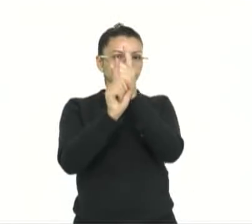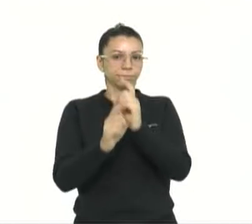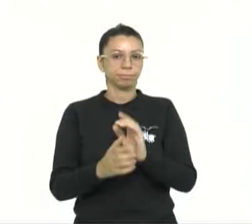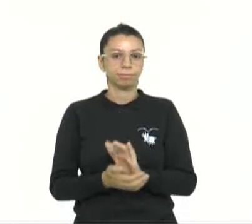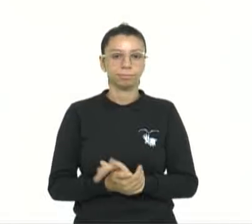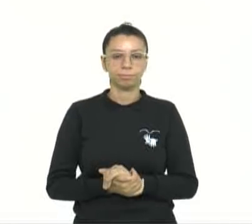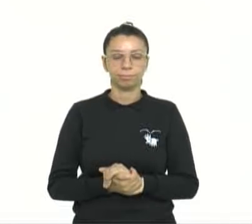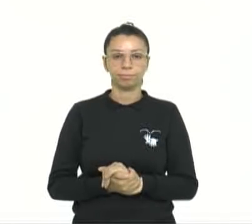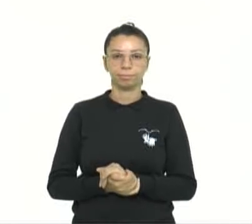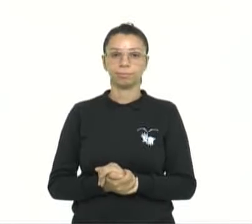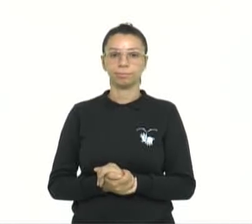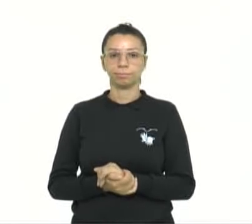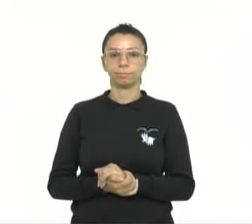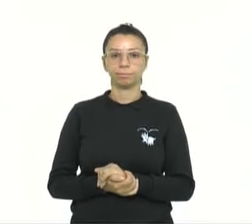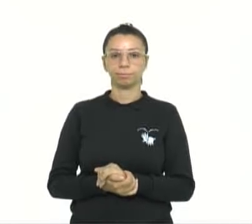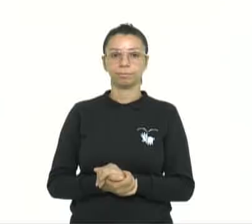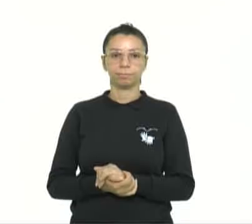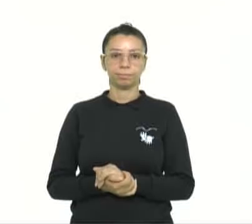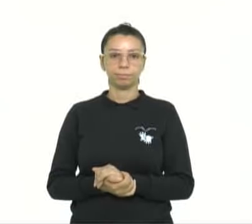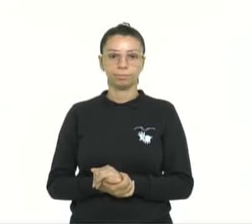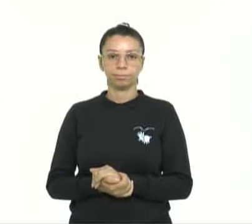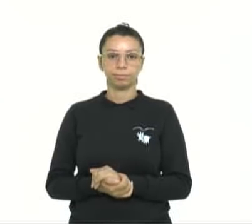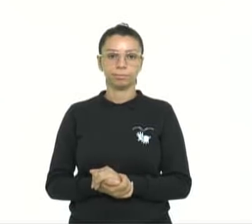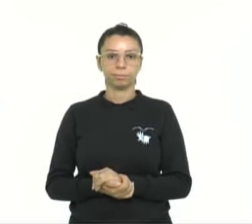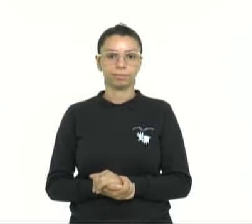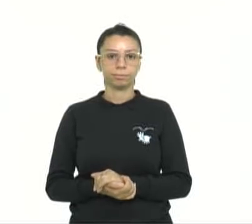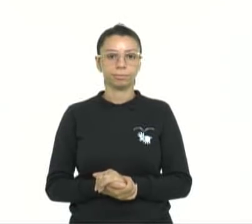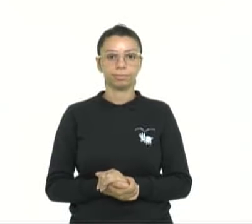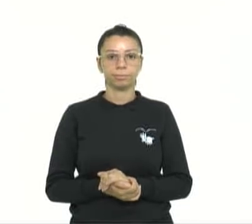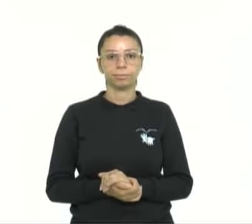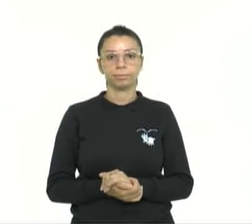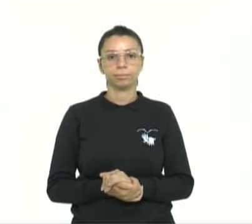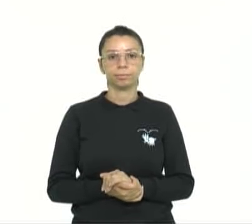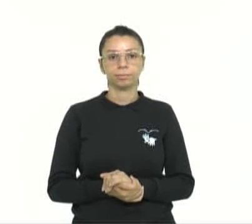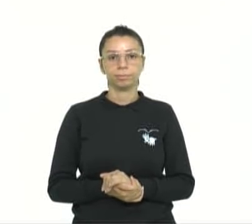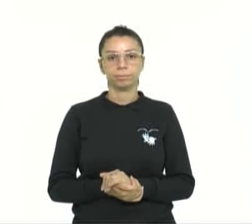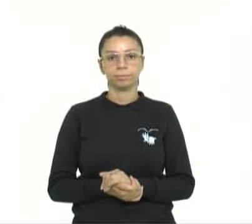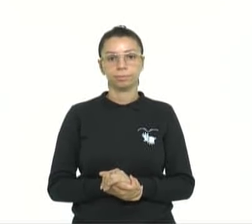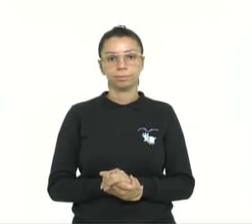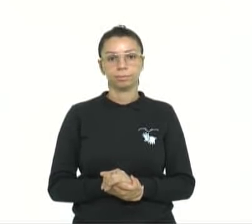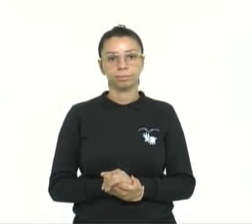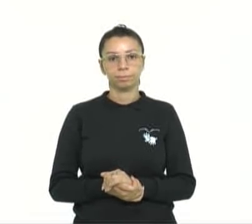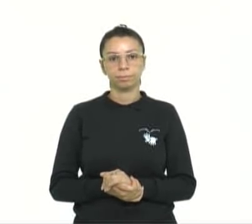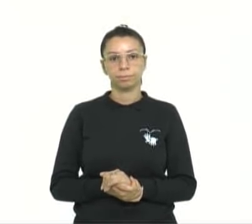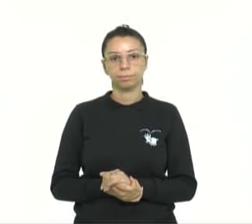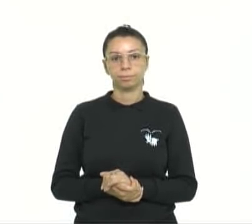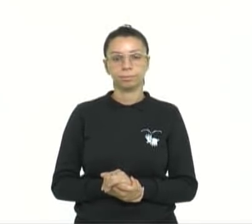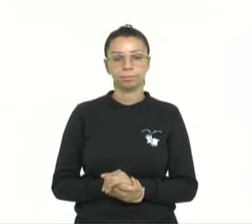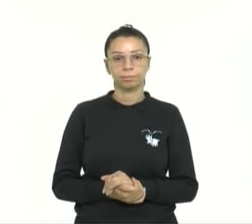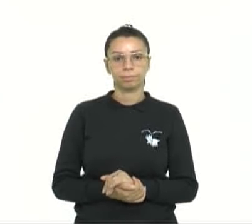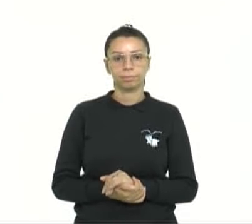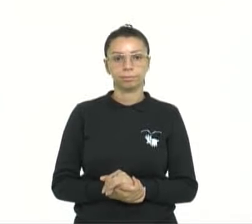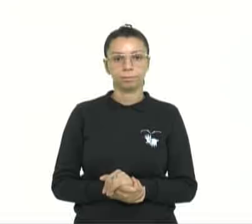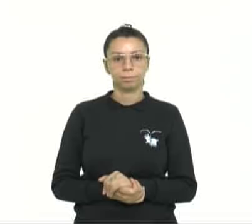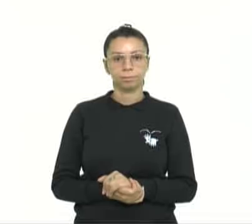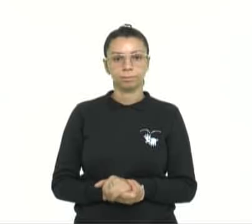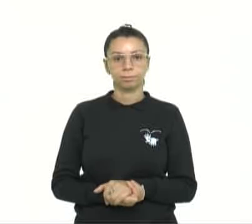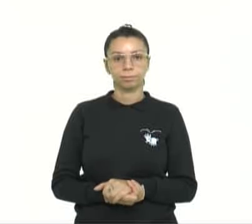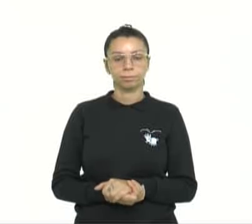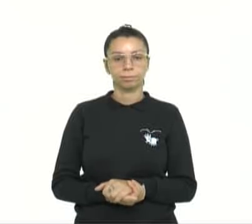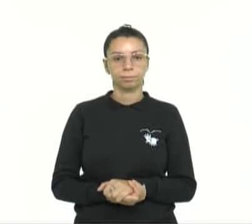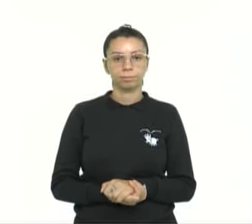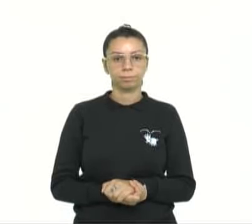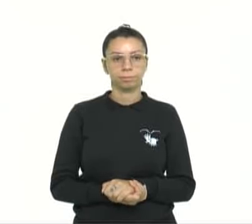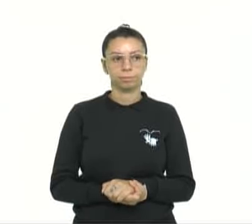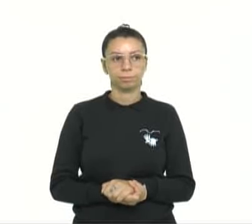in a childhood accident, the attorney Matt Murdock protects Hell's Kitchen as the masked vigilant